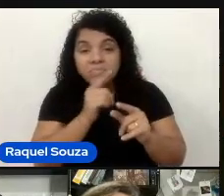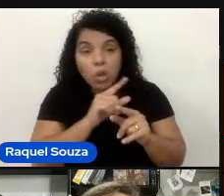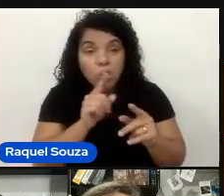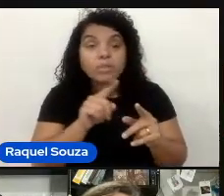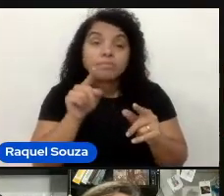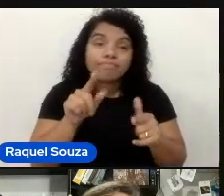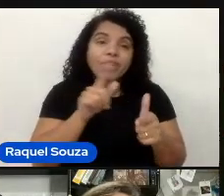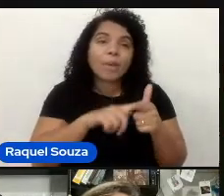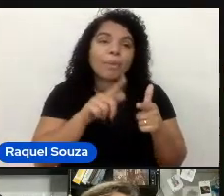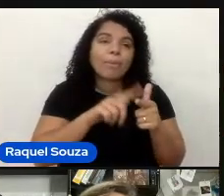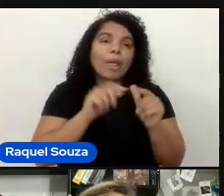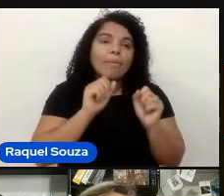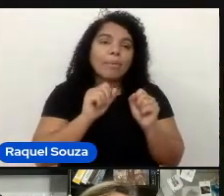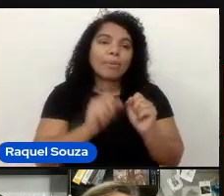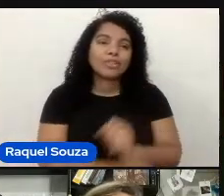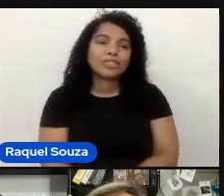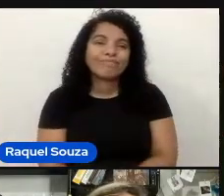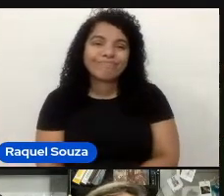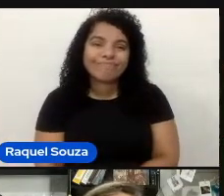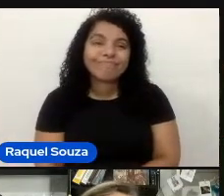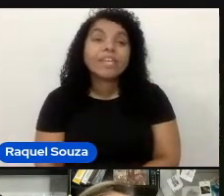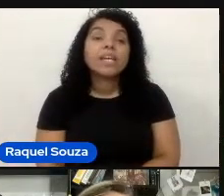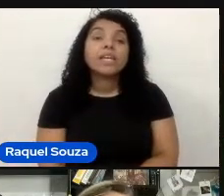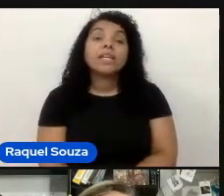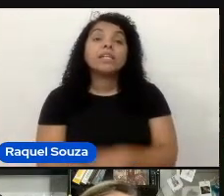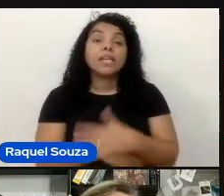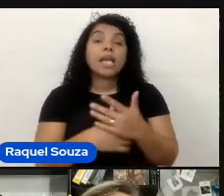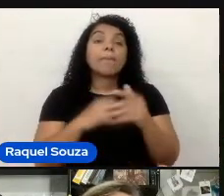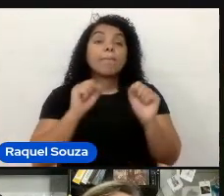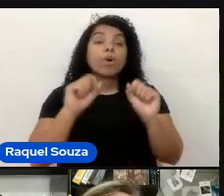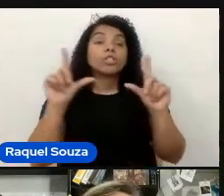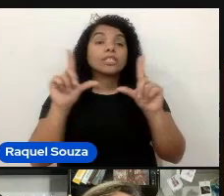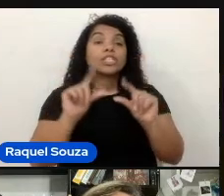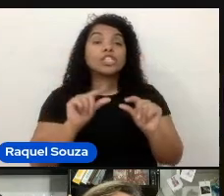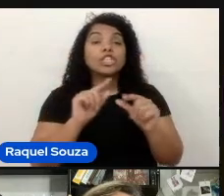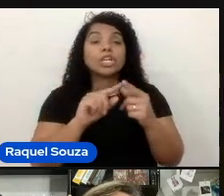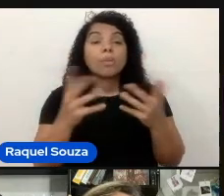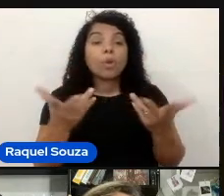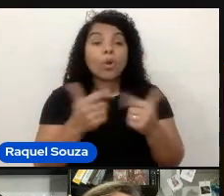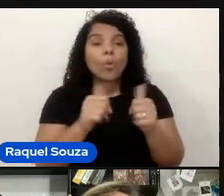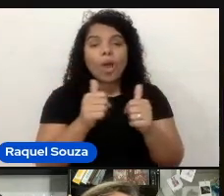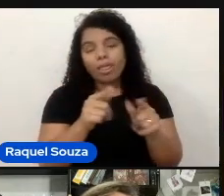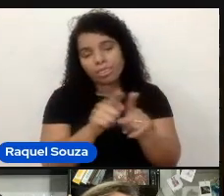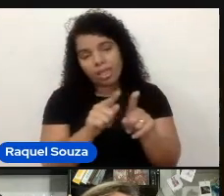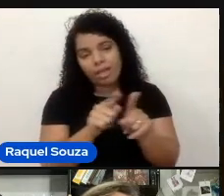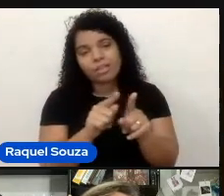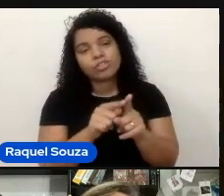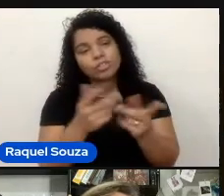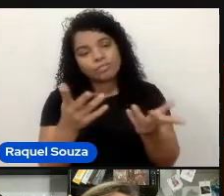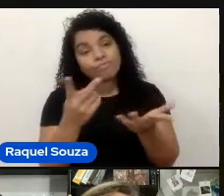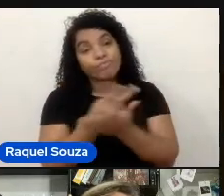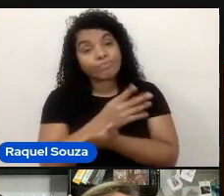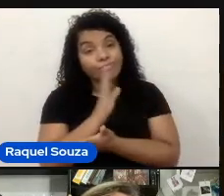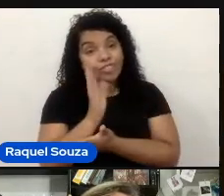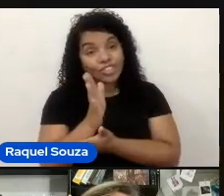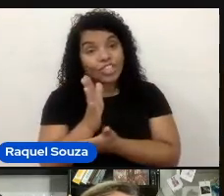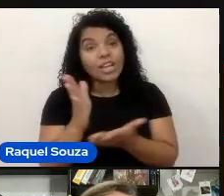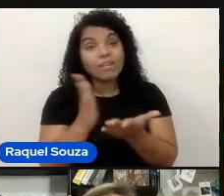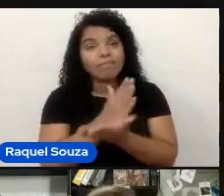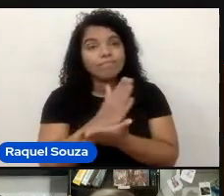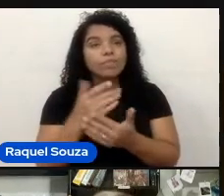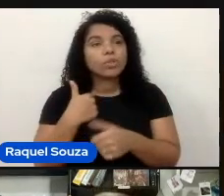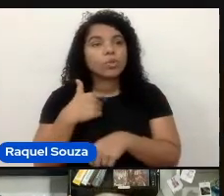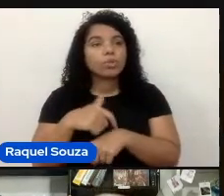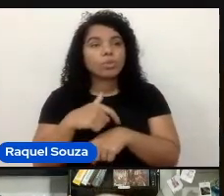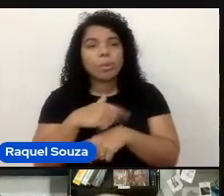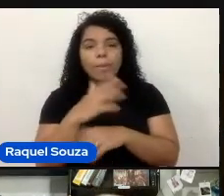problema e diminuir até em relação à questão da qualidade, tá? Já aconteceu em alguns momentos aí, em